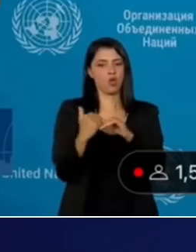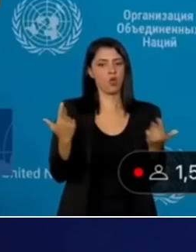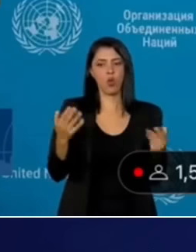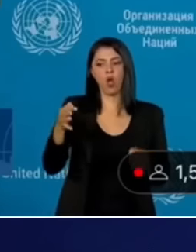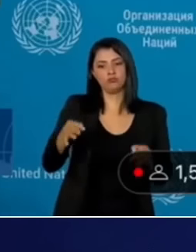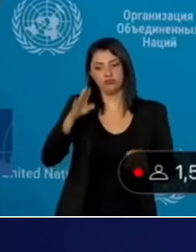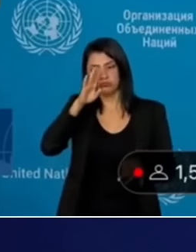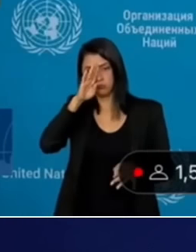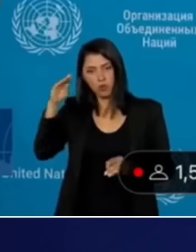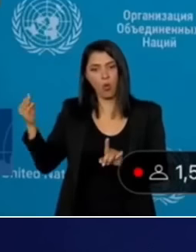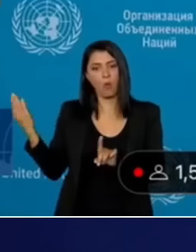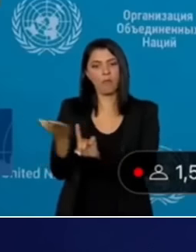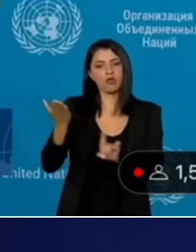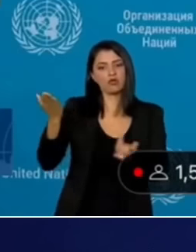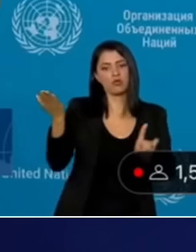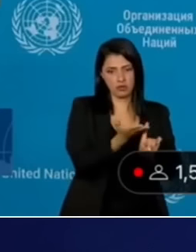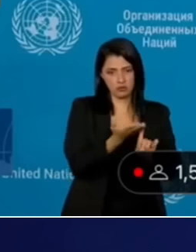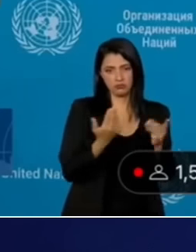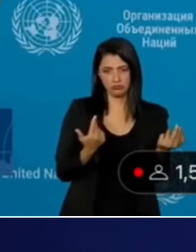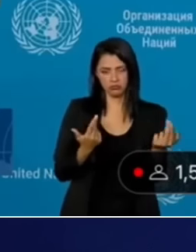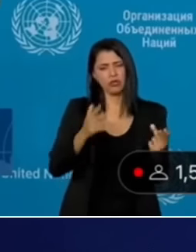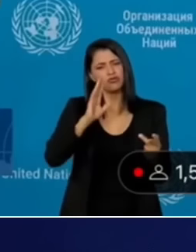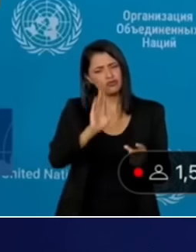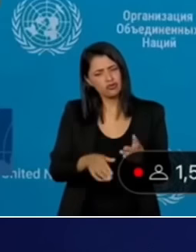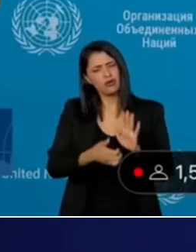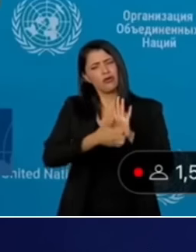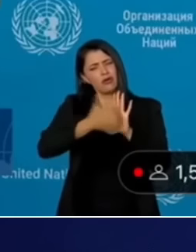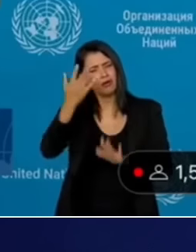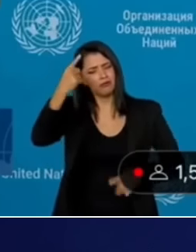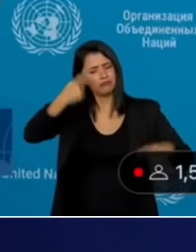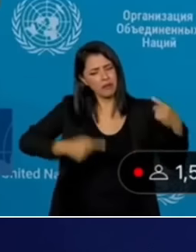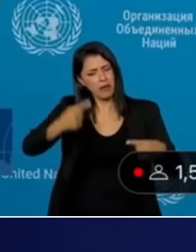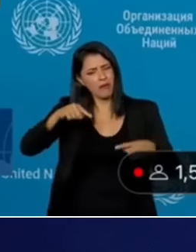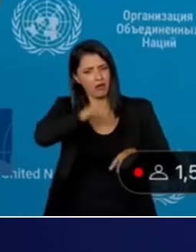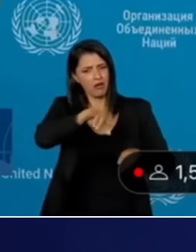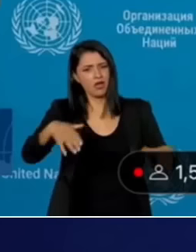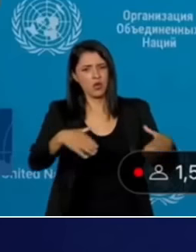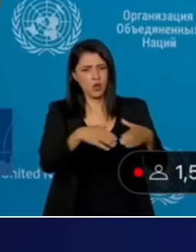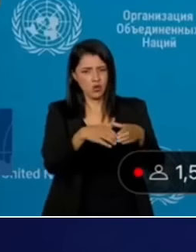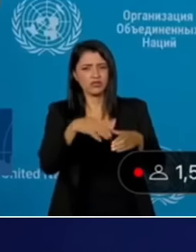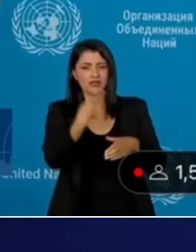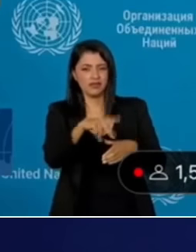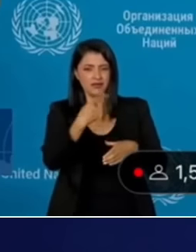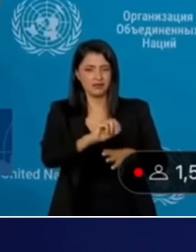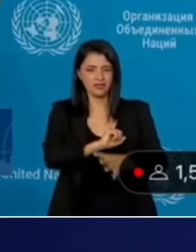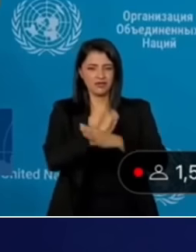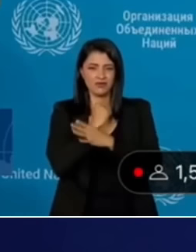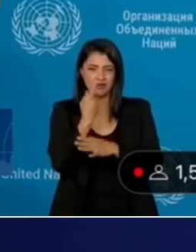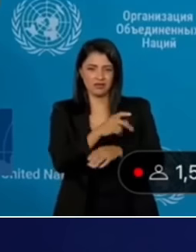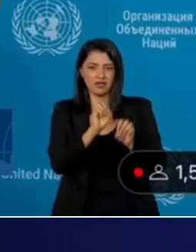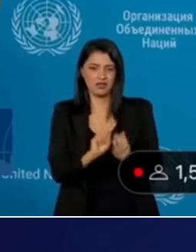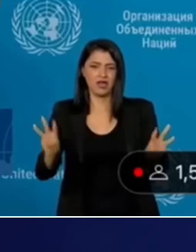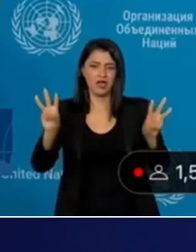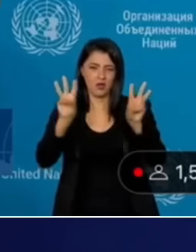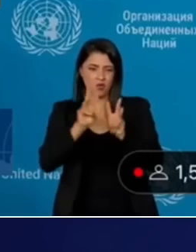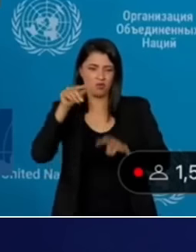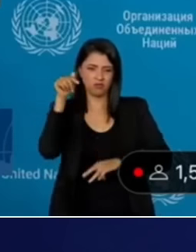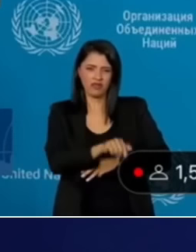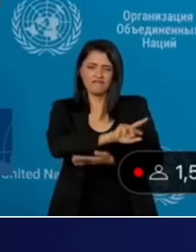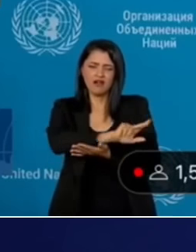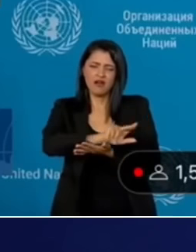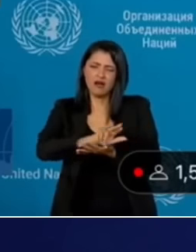importante lembrar que já foi feito várias discussões aqui no conselho de segurança da da ONU vários